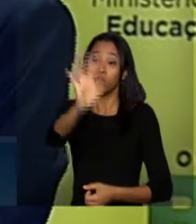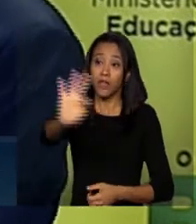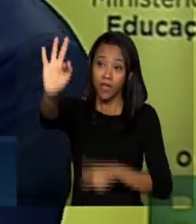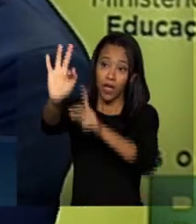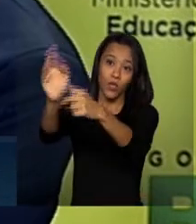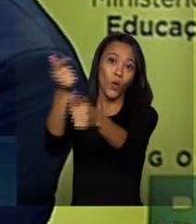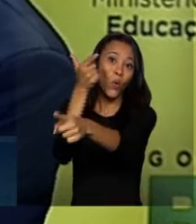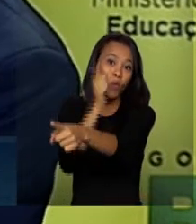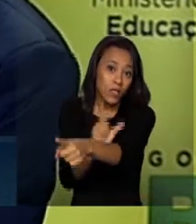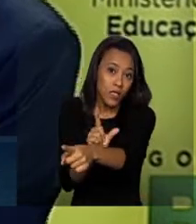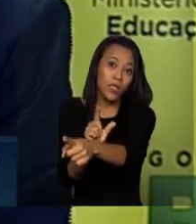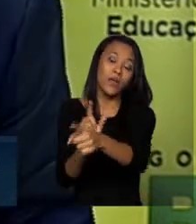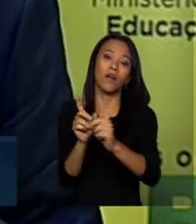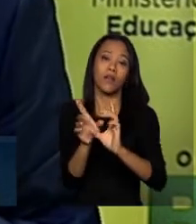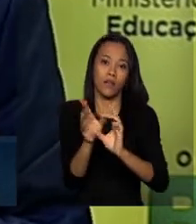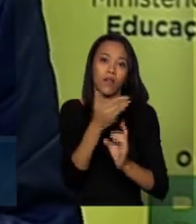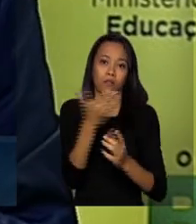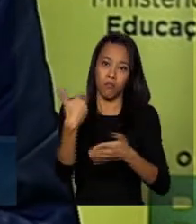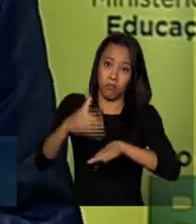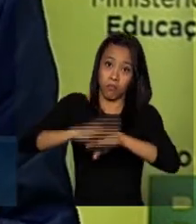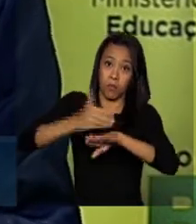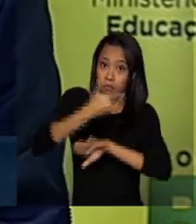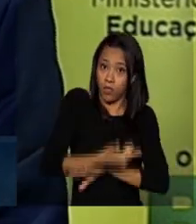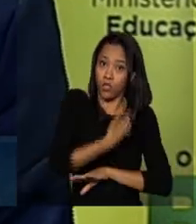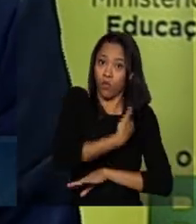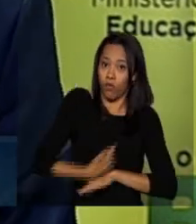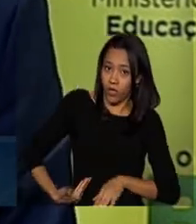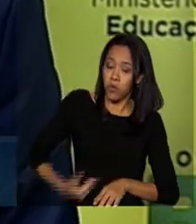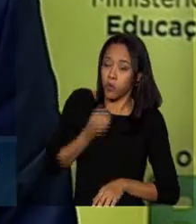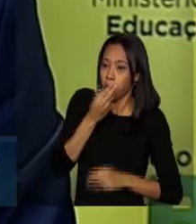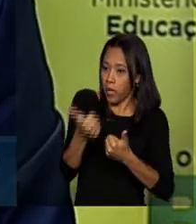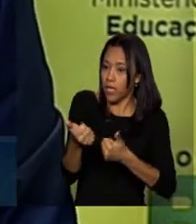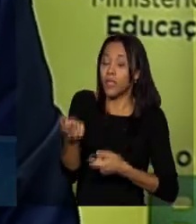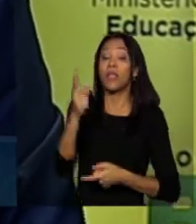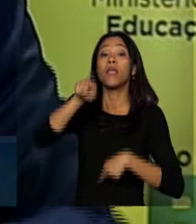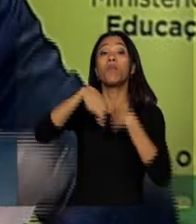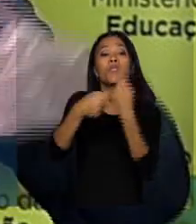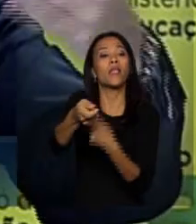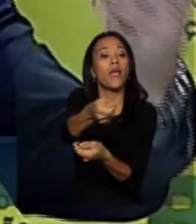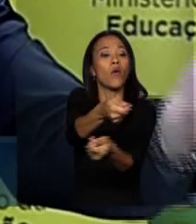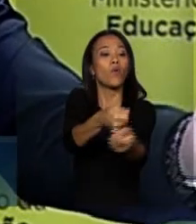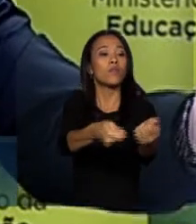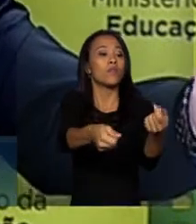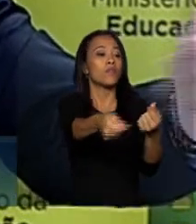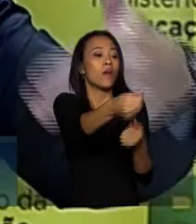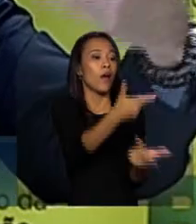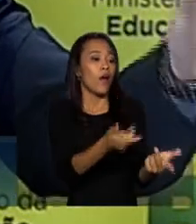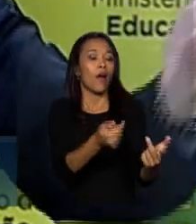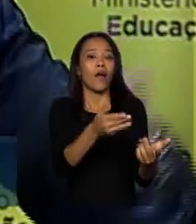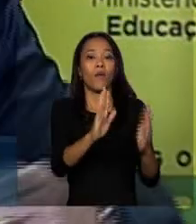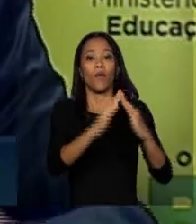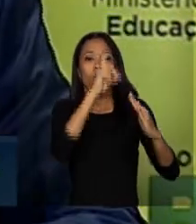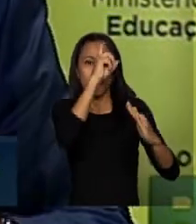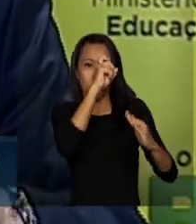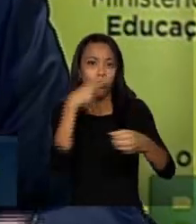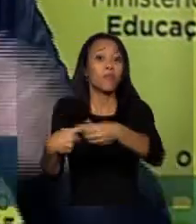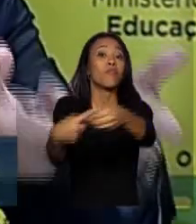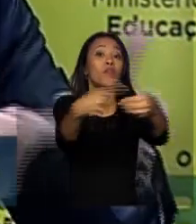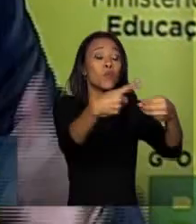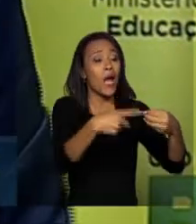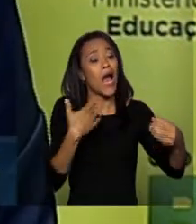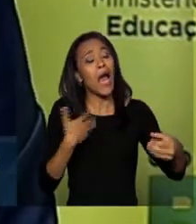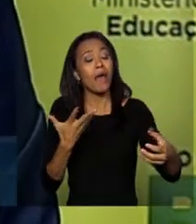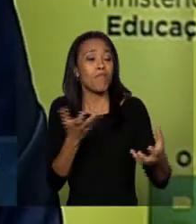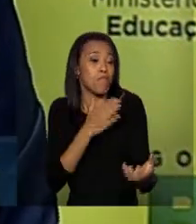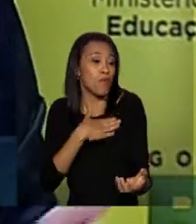a concessão do Estado para poder abrir uma instituição, depois ela ia negociar com as prefeituras, com o hospital público do Estado, ah, eu quero trazer meus